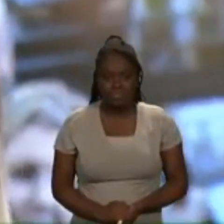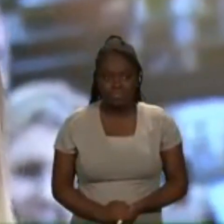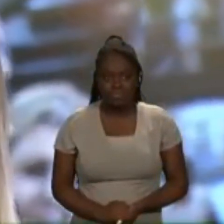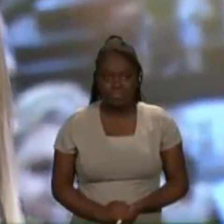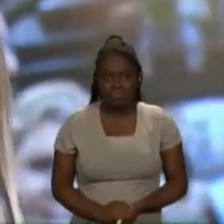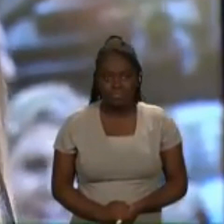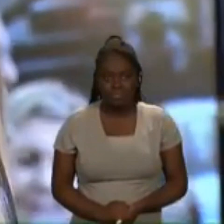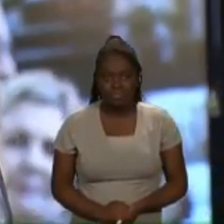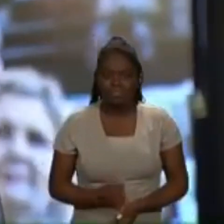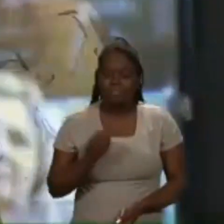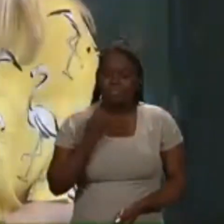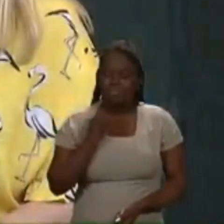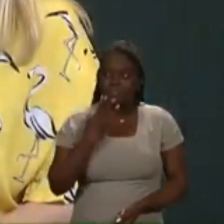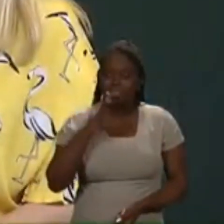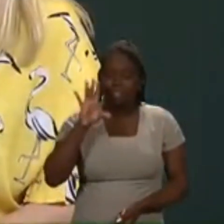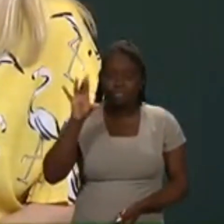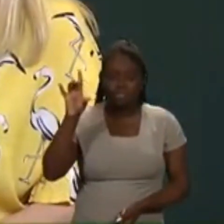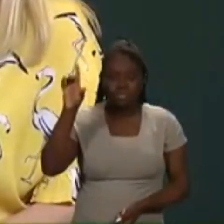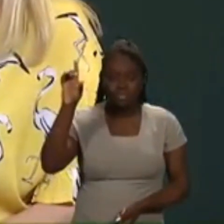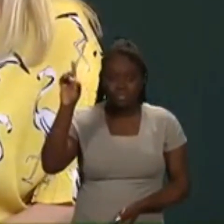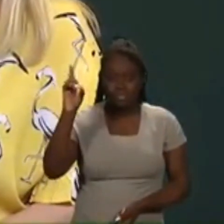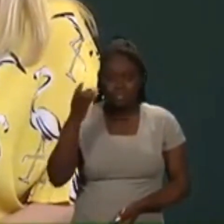pela bondade dele para comigo.